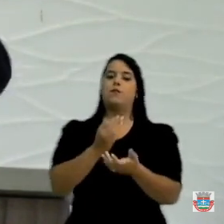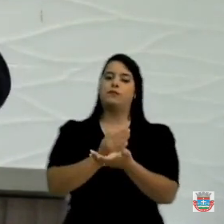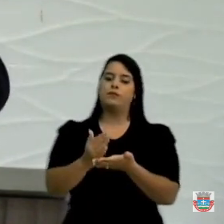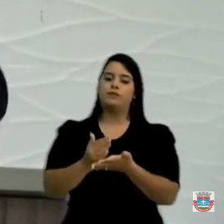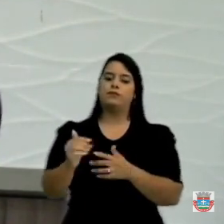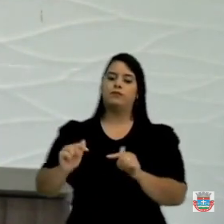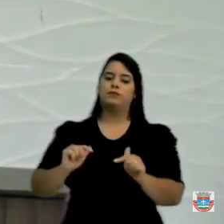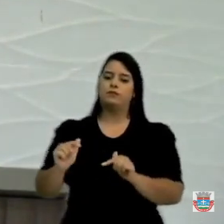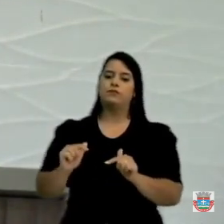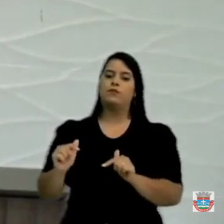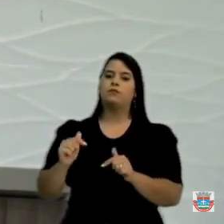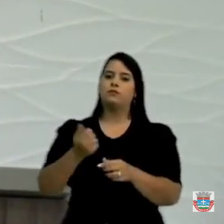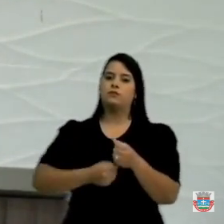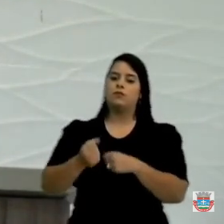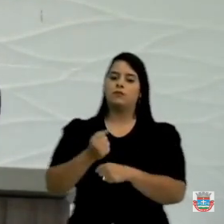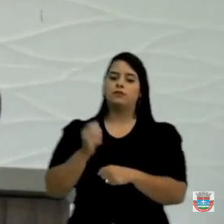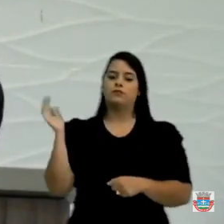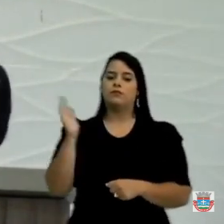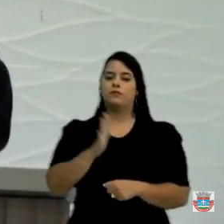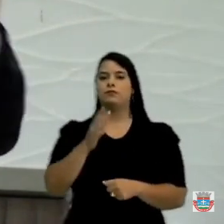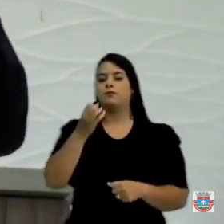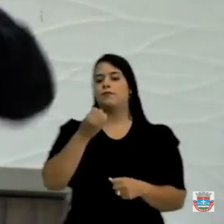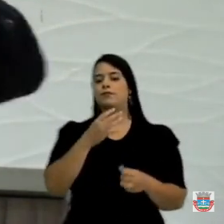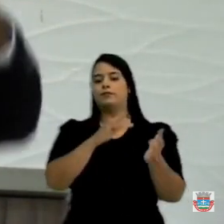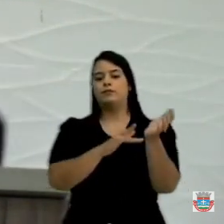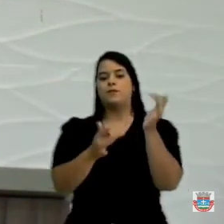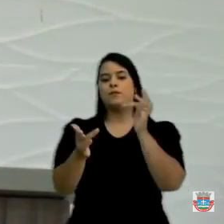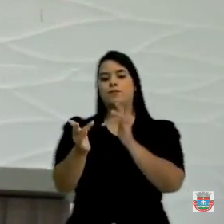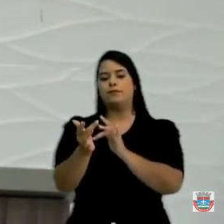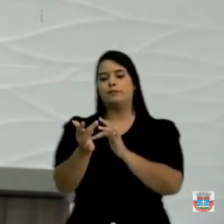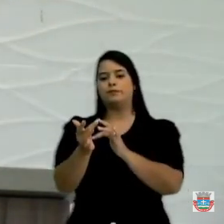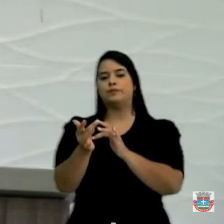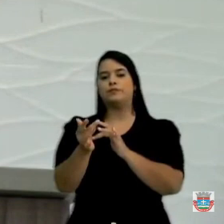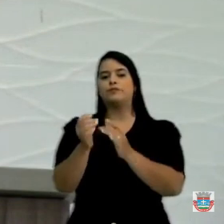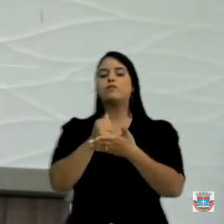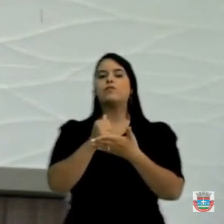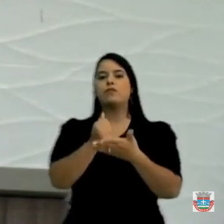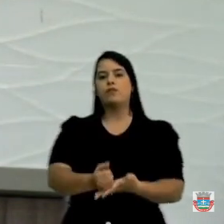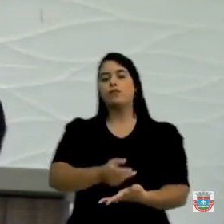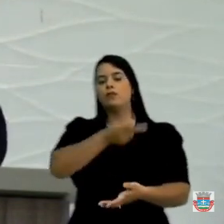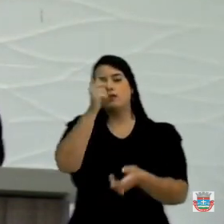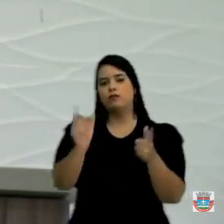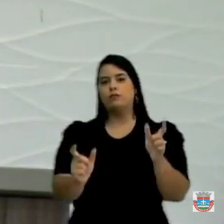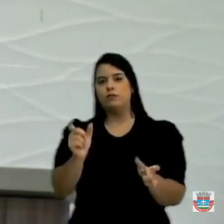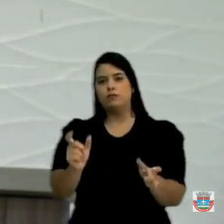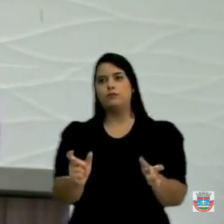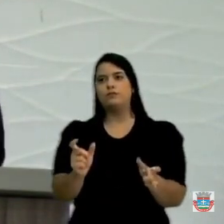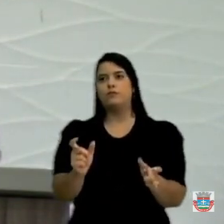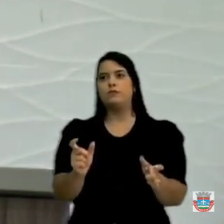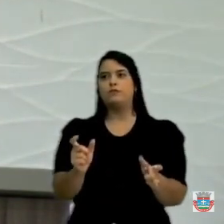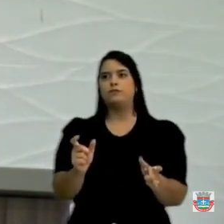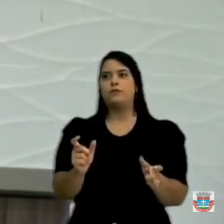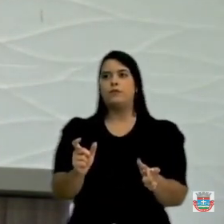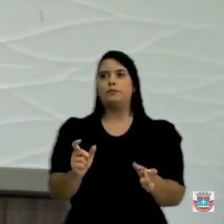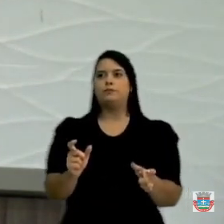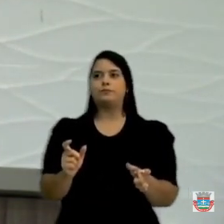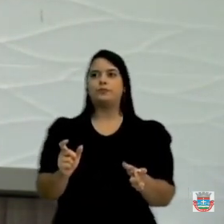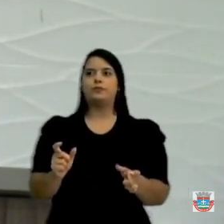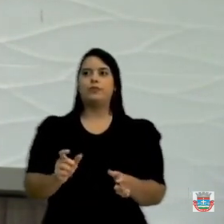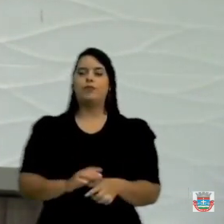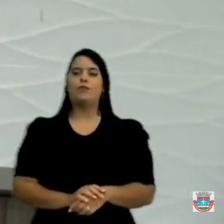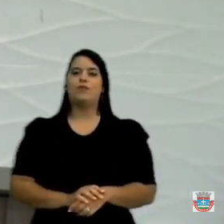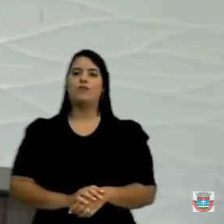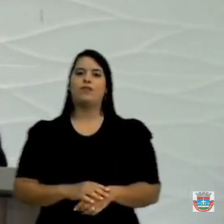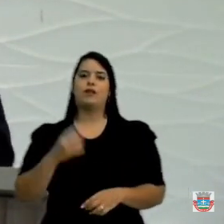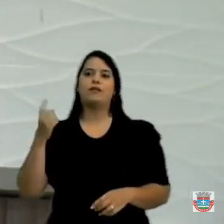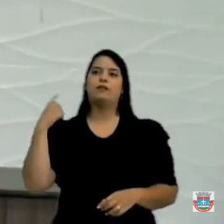se Deus quiser. E o bom Jesus vai conduzir essas pessoas, que é doutor Washington, é o prefeito Alexandre Baté, o